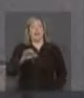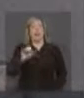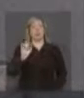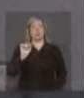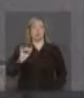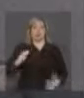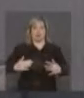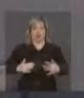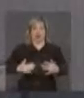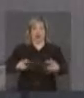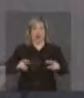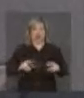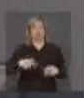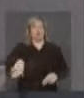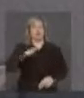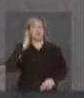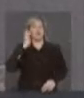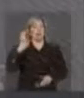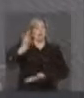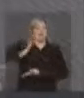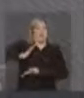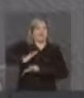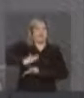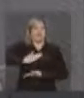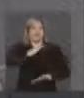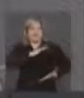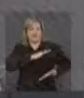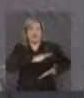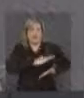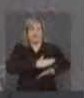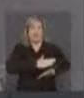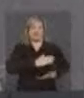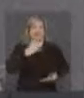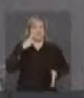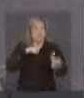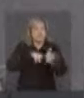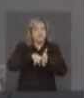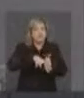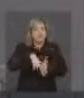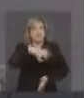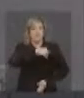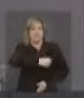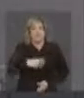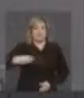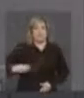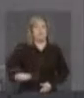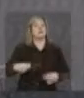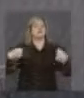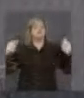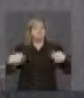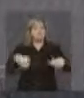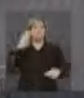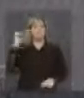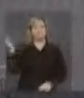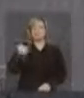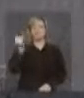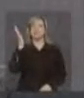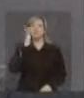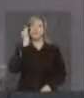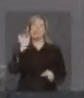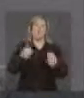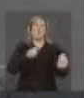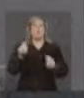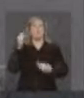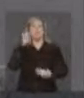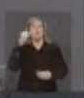mamógrafo é um mecanismo fundamental de diagnosticar se a mulher tem ou não câncer